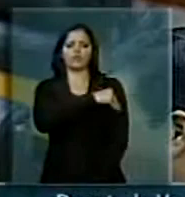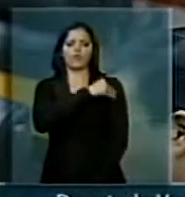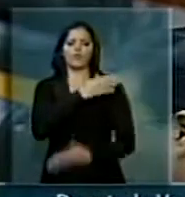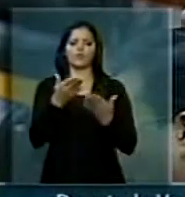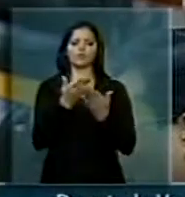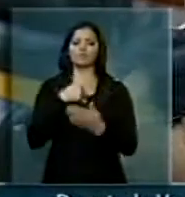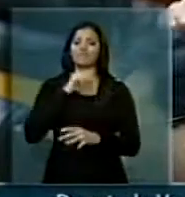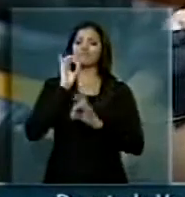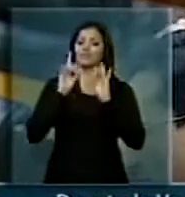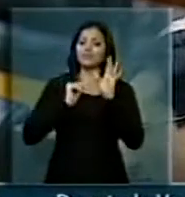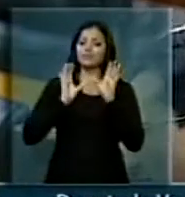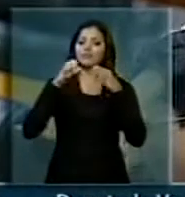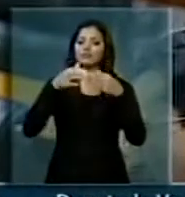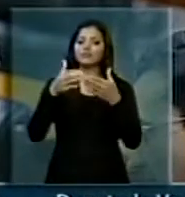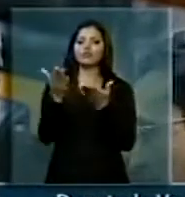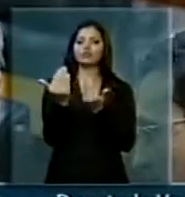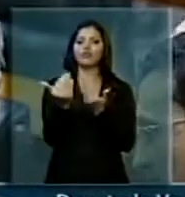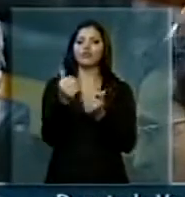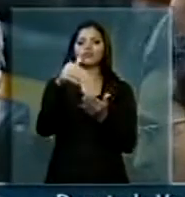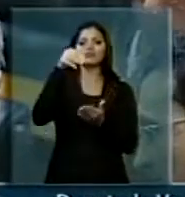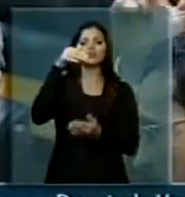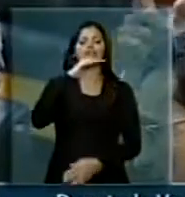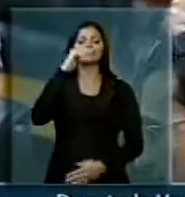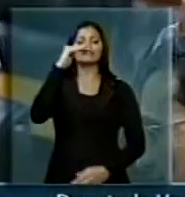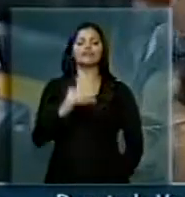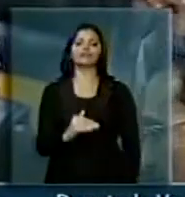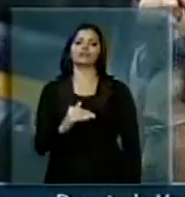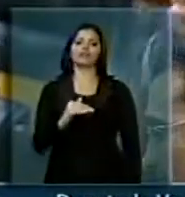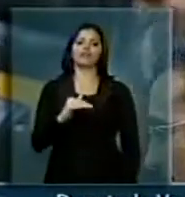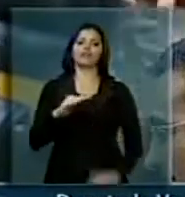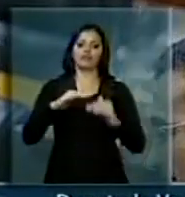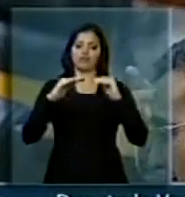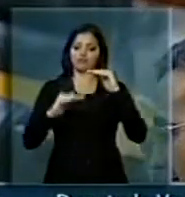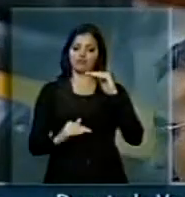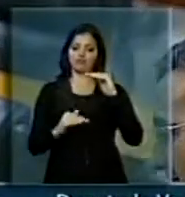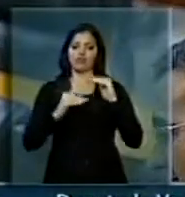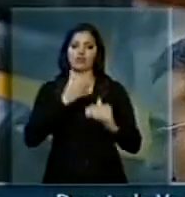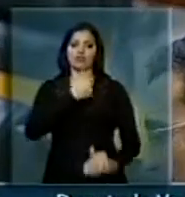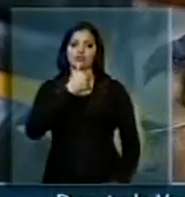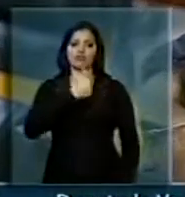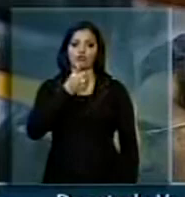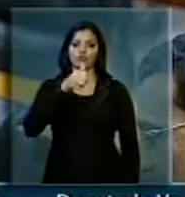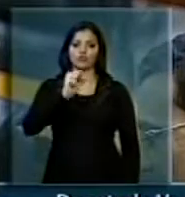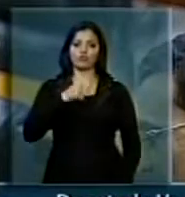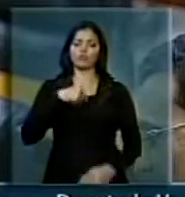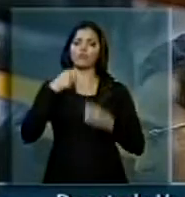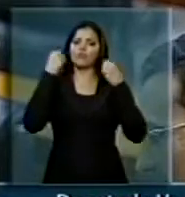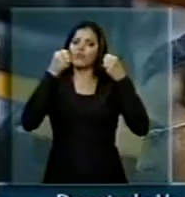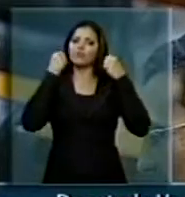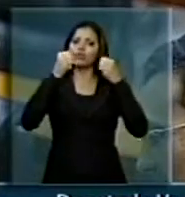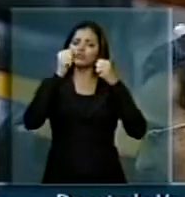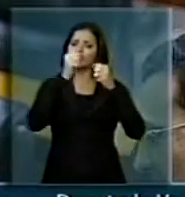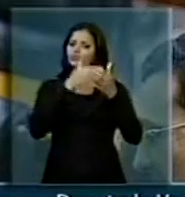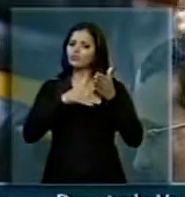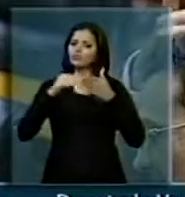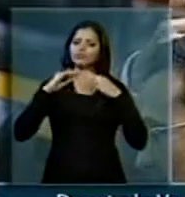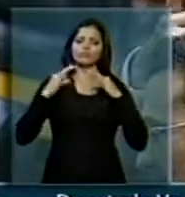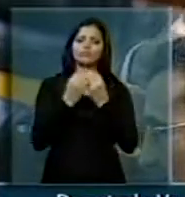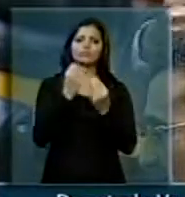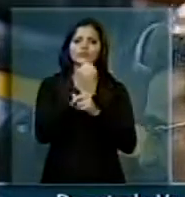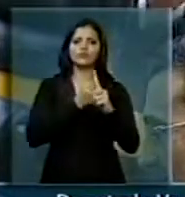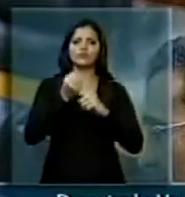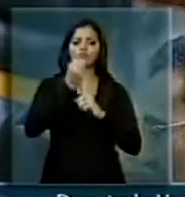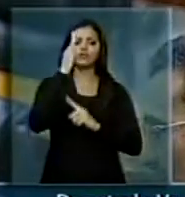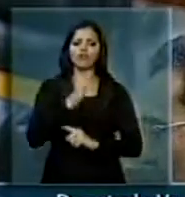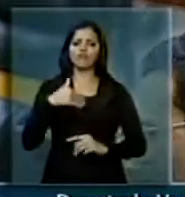para a juventude, para menores de 18 anos. Existe aí um movimento amplo na sociedade brasileira, não é, para que a gente possa